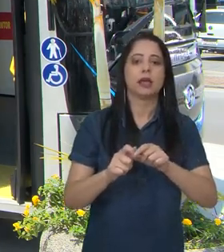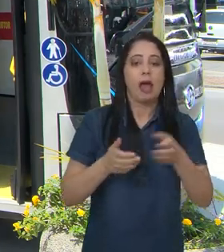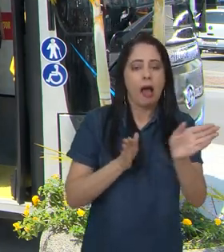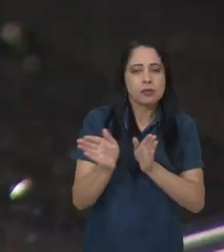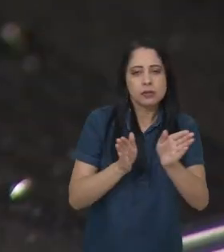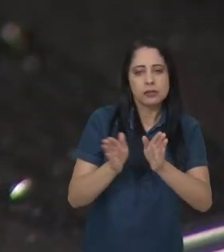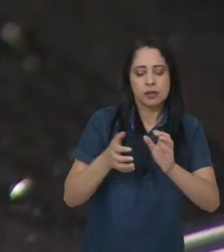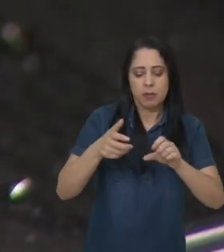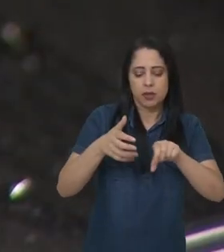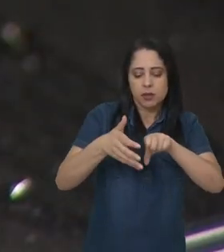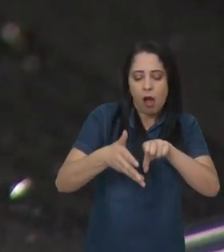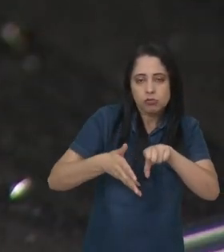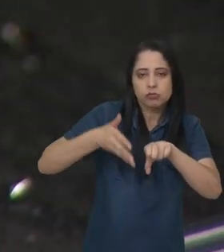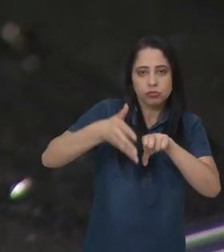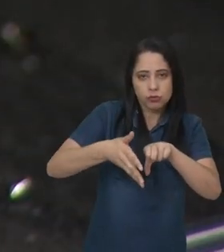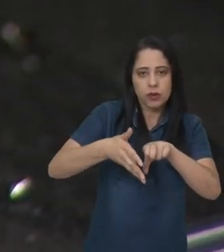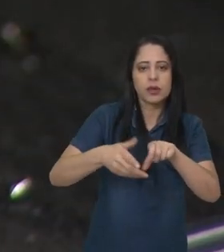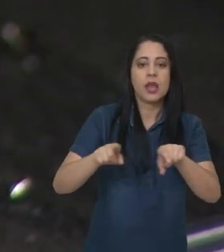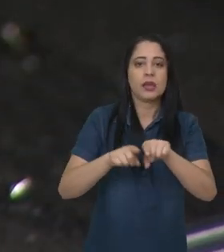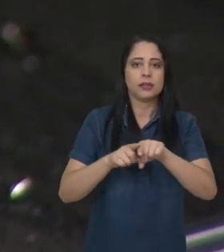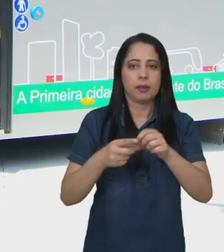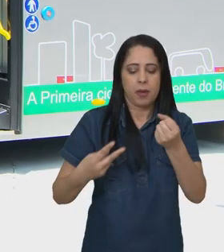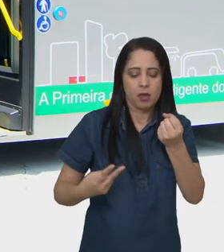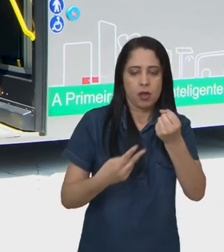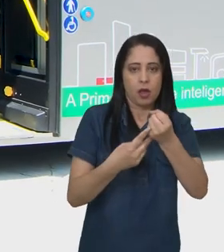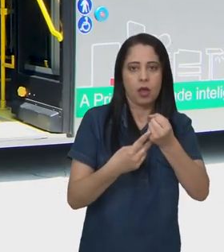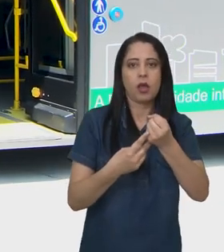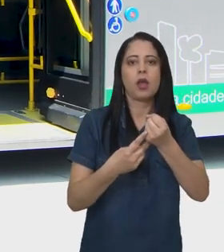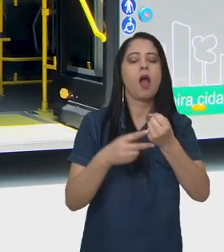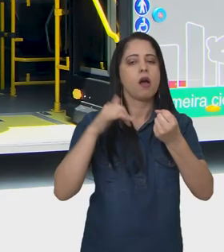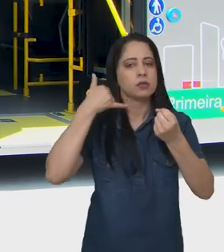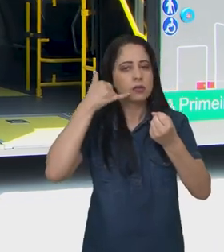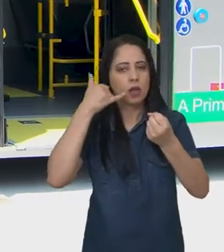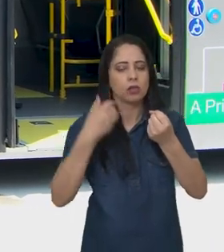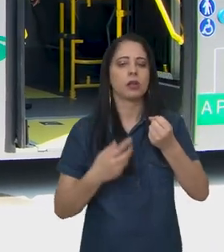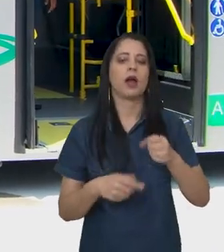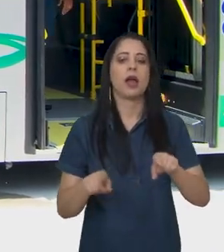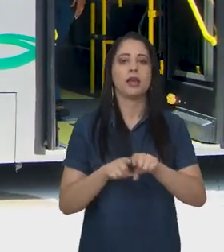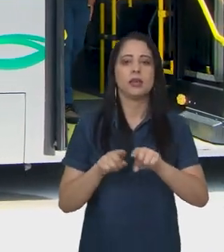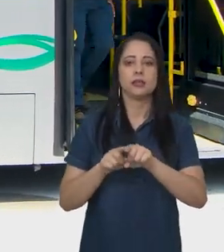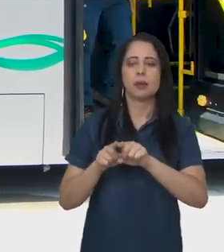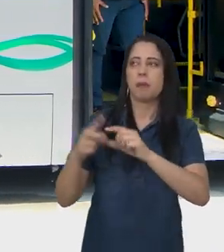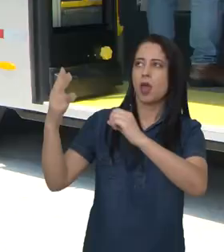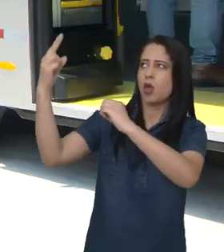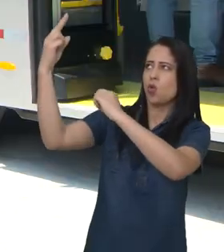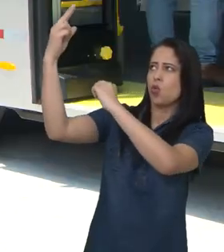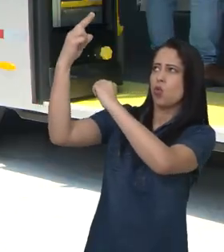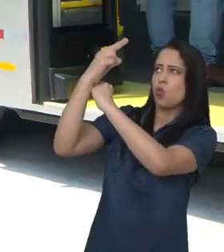wi-fi conectores USB para celulares e vidros com tratamento ultravioleta